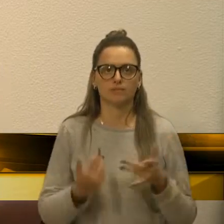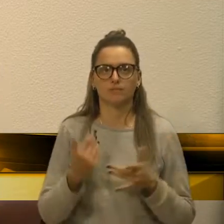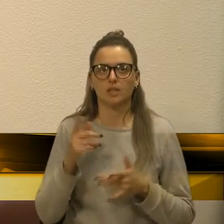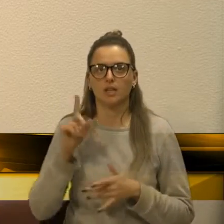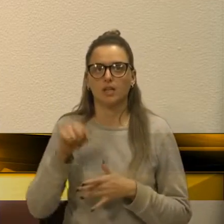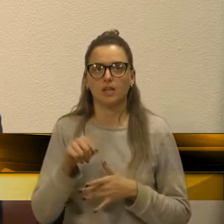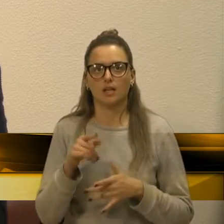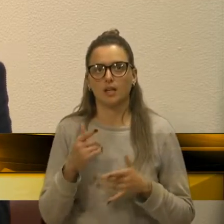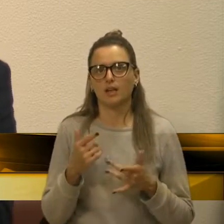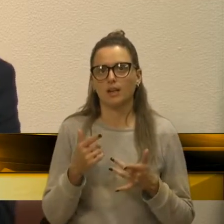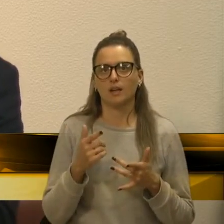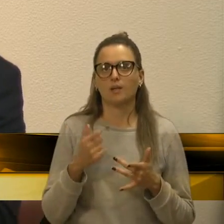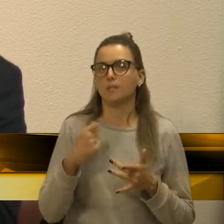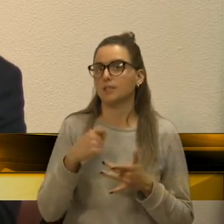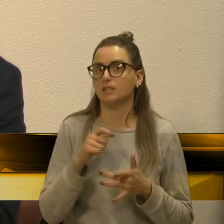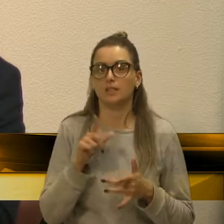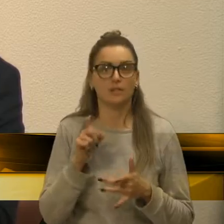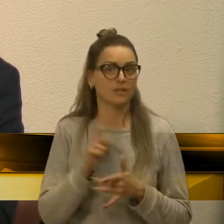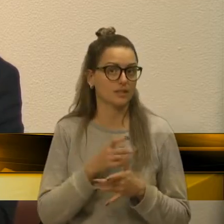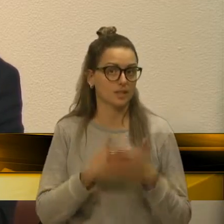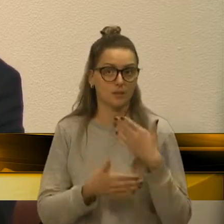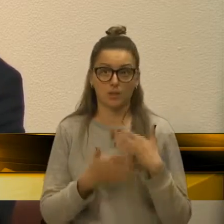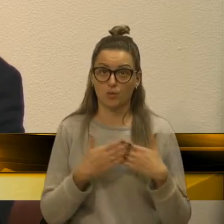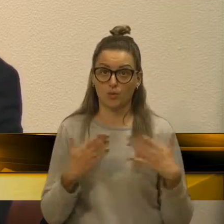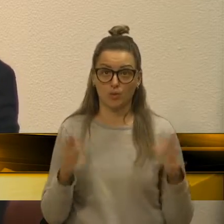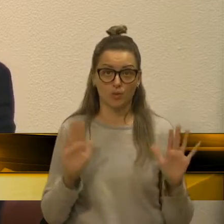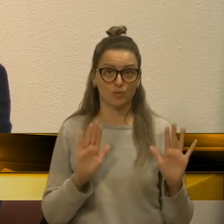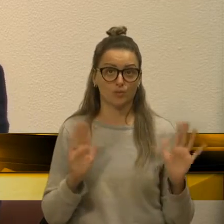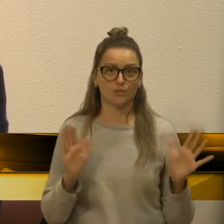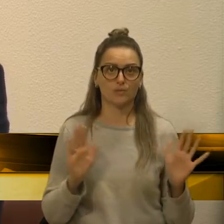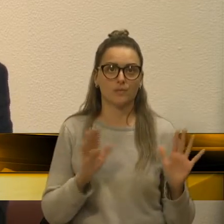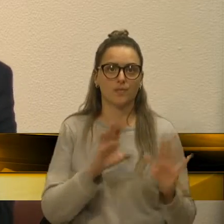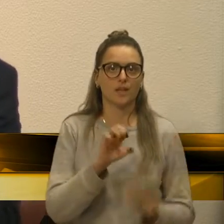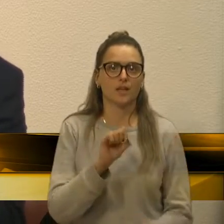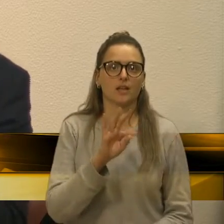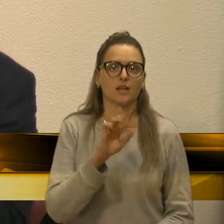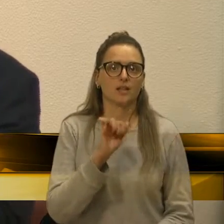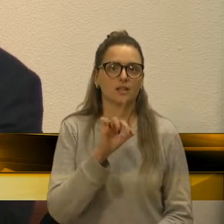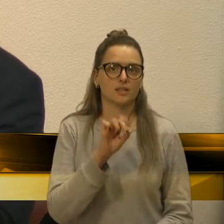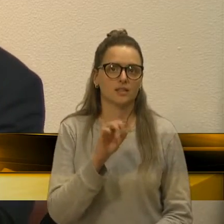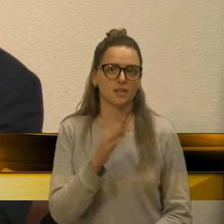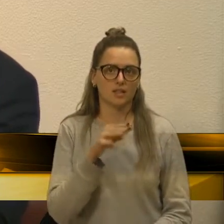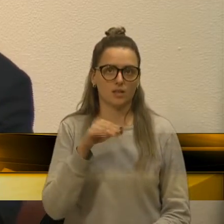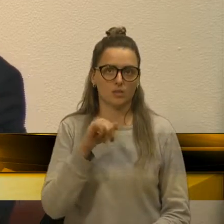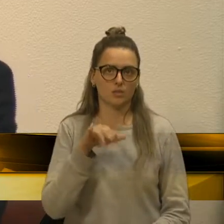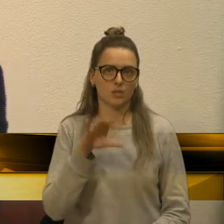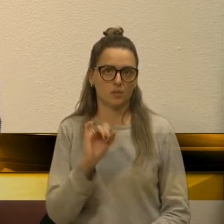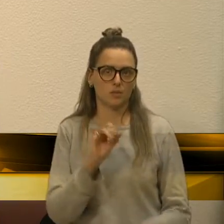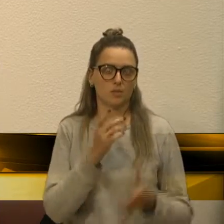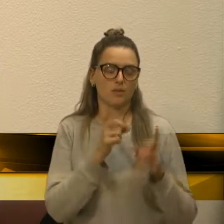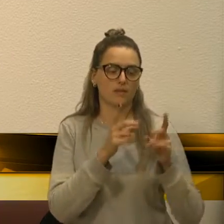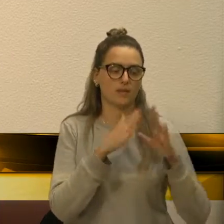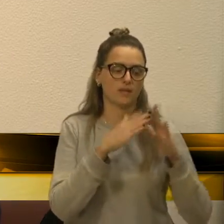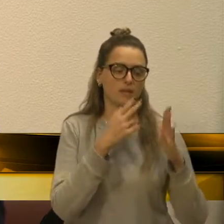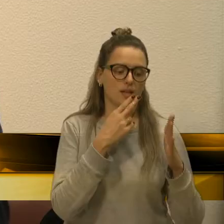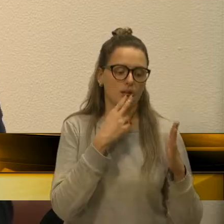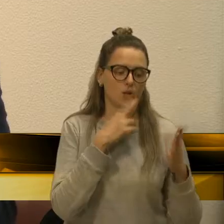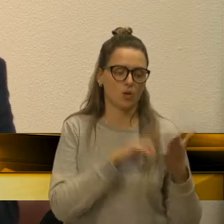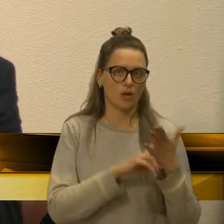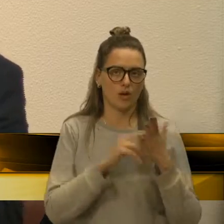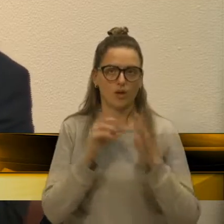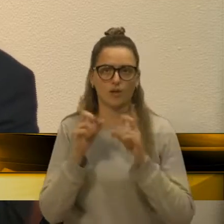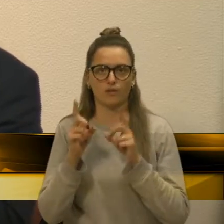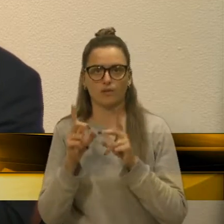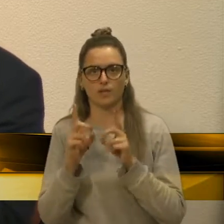Estado mínimo, deveria valer para todo mundo. Então, quer dizer, Estado mínimo vale para vender os Correios, para vender o Banrisul, quer